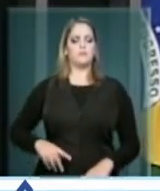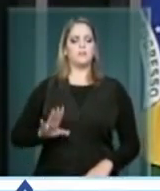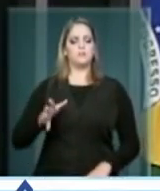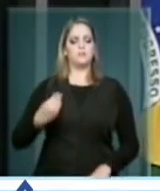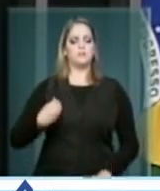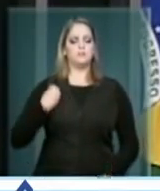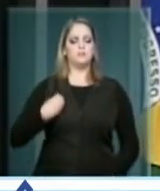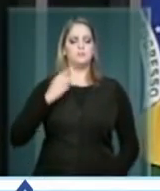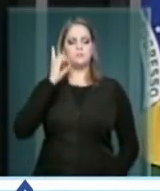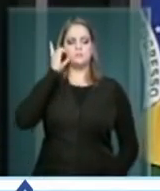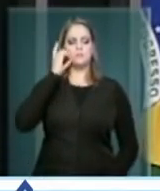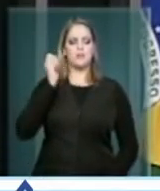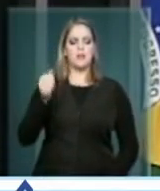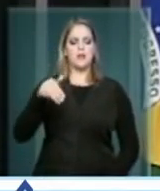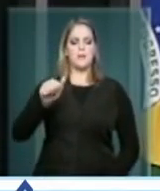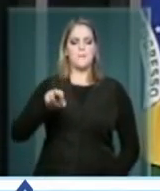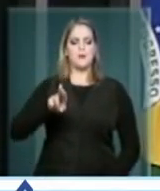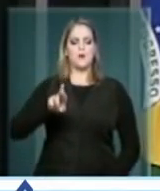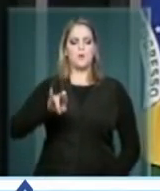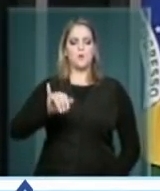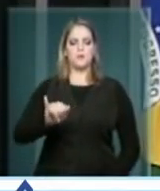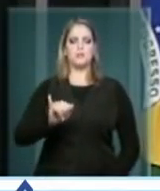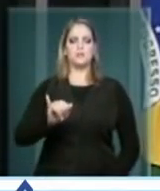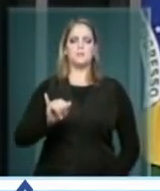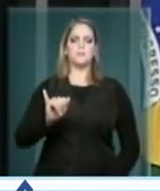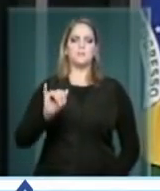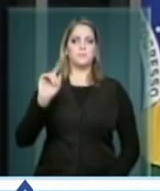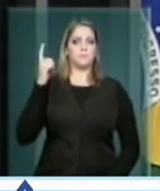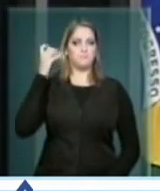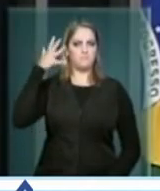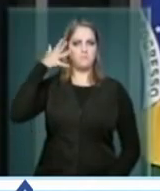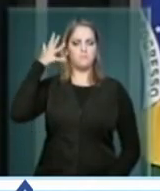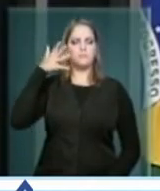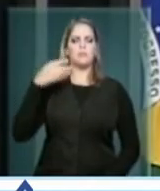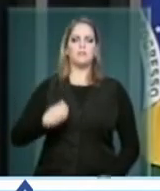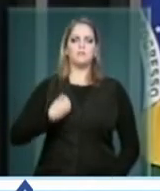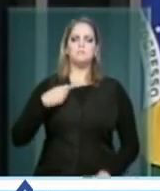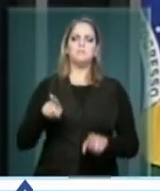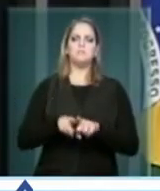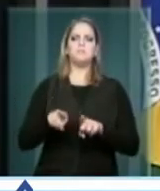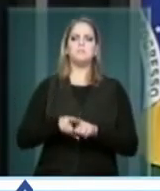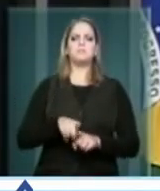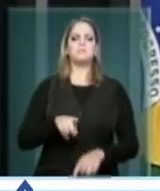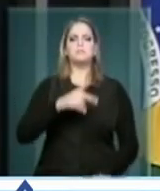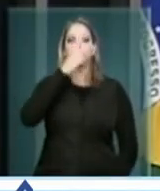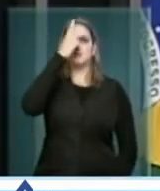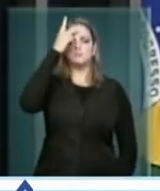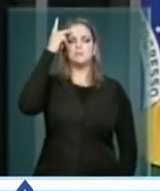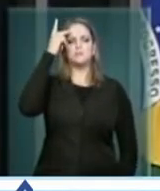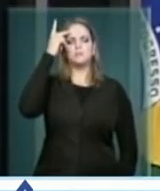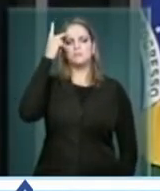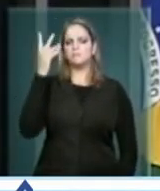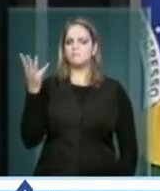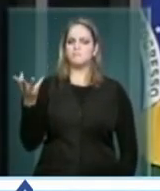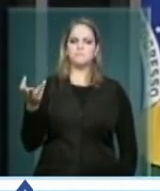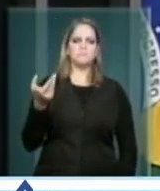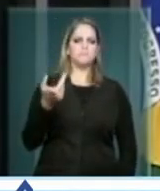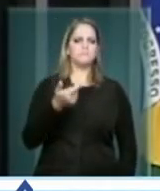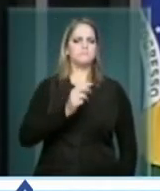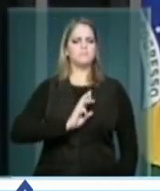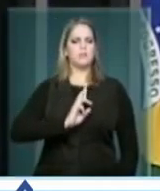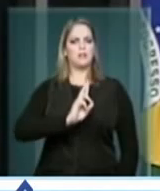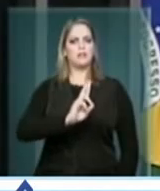pelo deputado Amauri, que acaba de proferir um discurso, presente também nesse plenário um dos mais destacados representantes